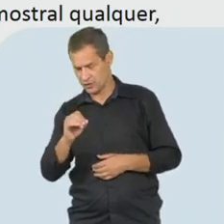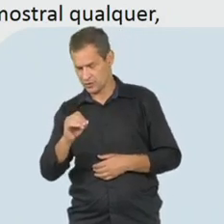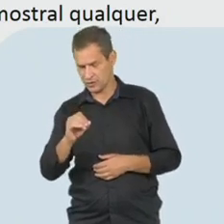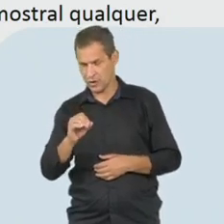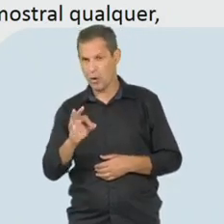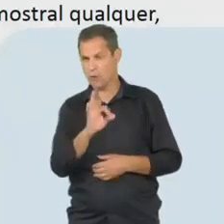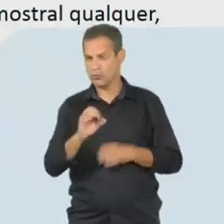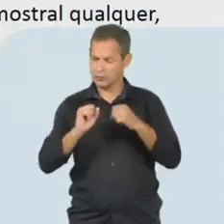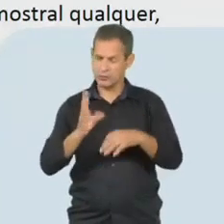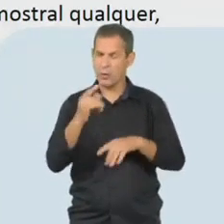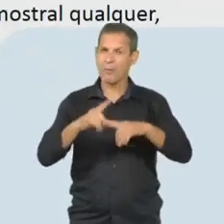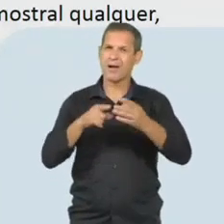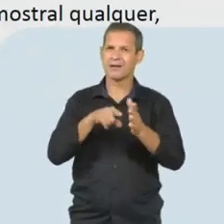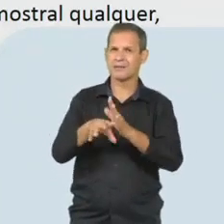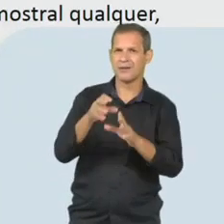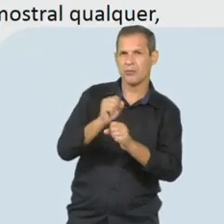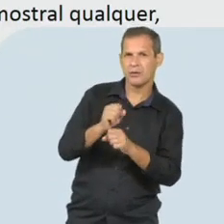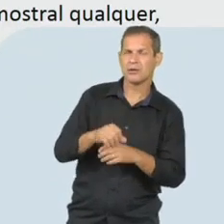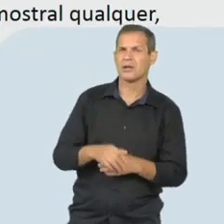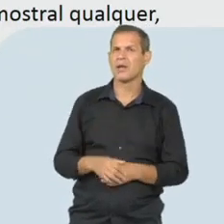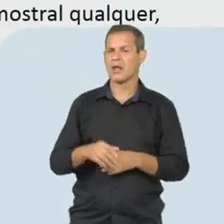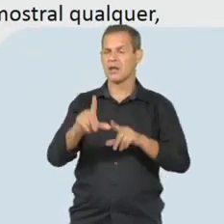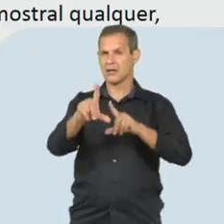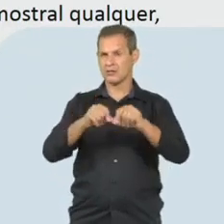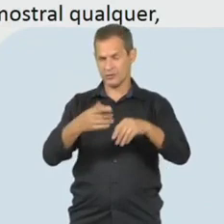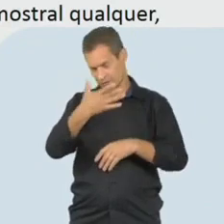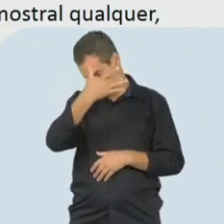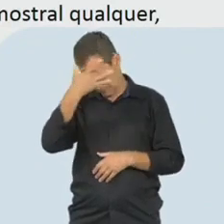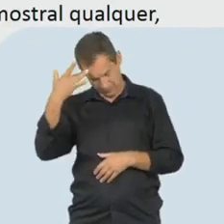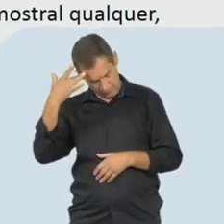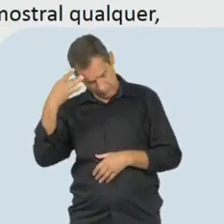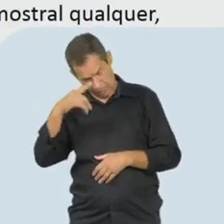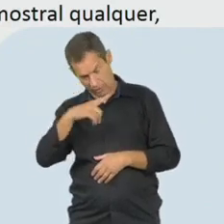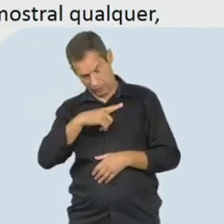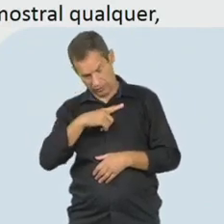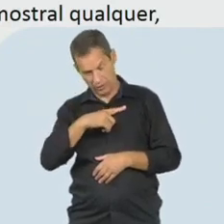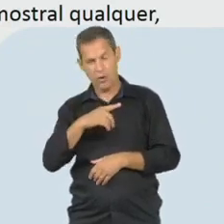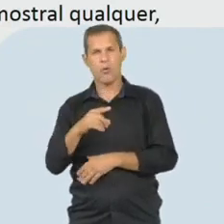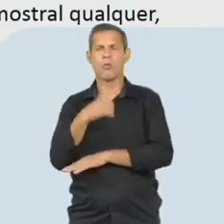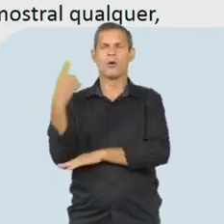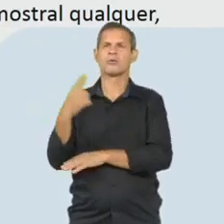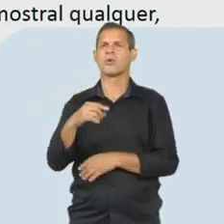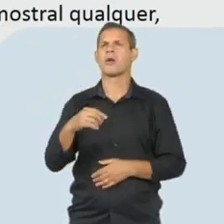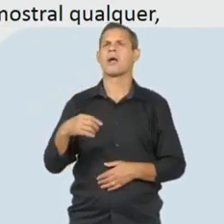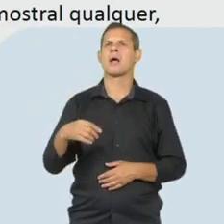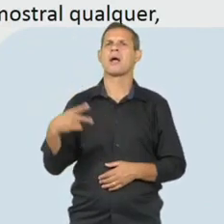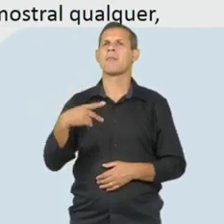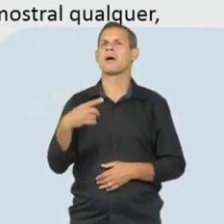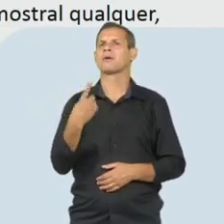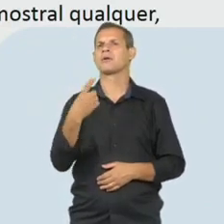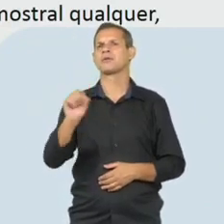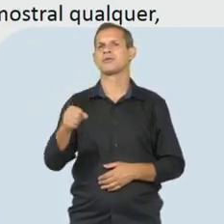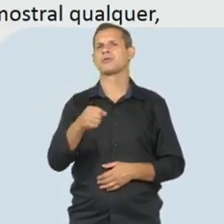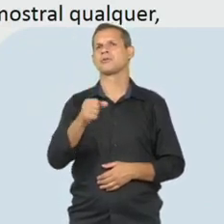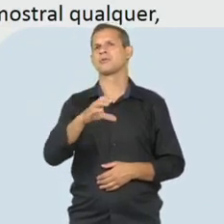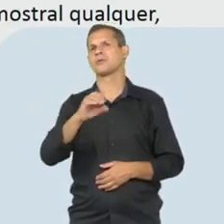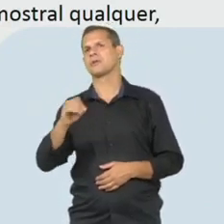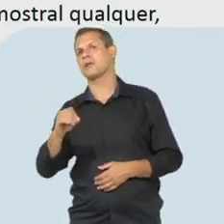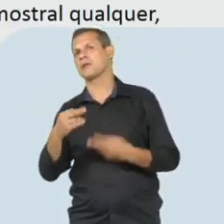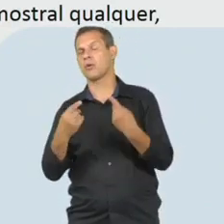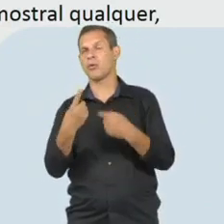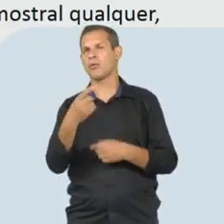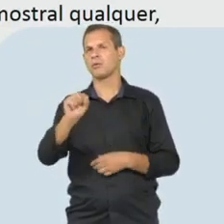possíveis aqui. Então, a probabilidade da gente sortear essa pessoa que tenha uma altura maior ou igual a 1,80 m e menor que 2 vai